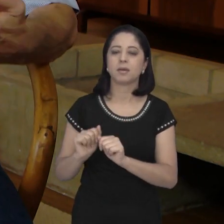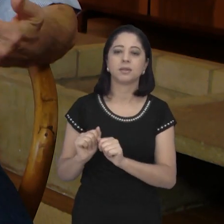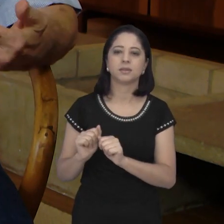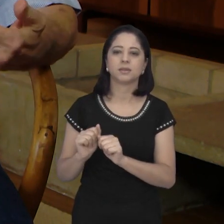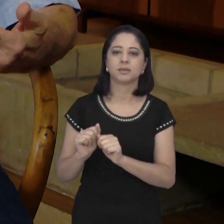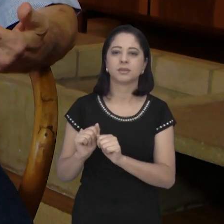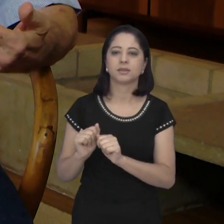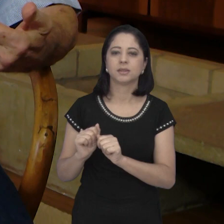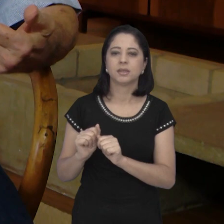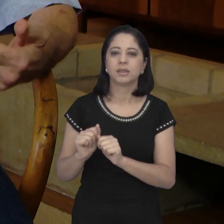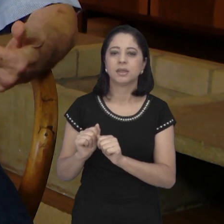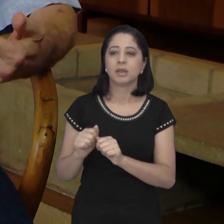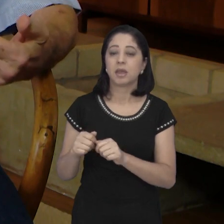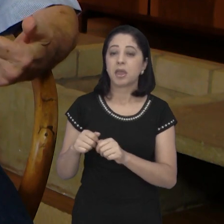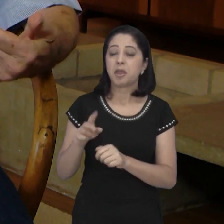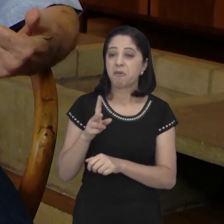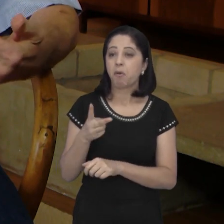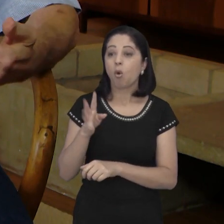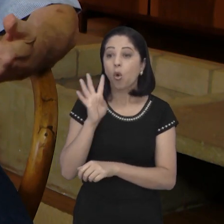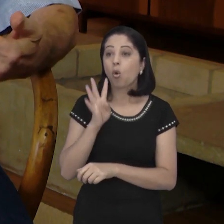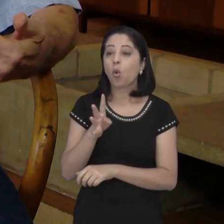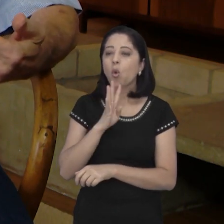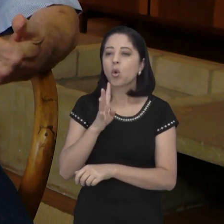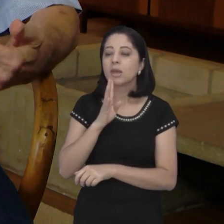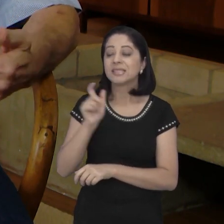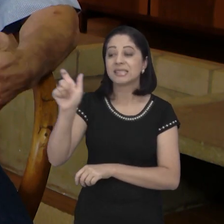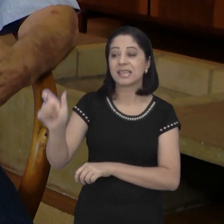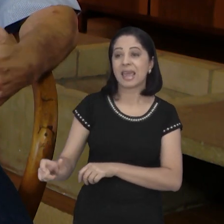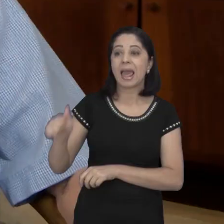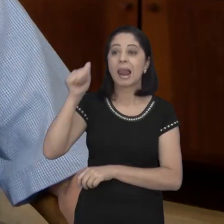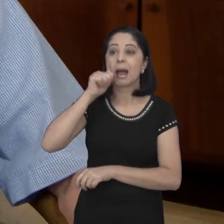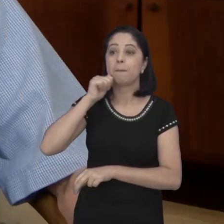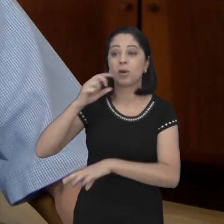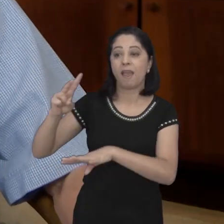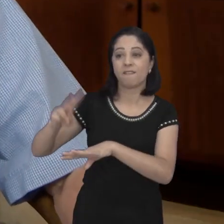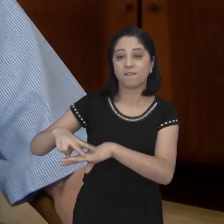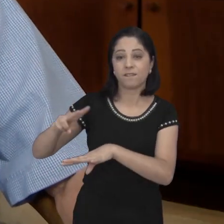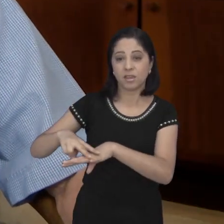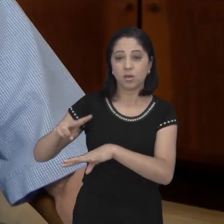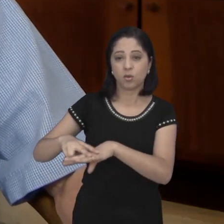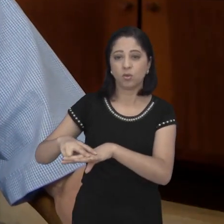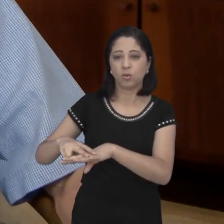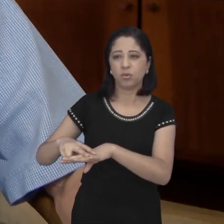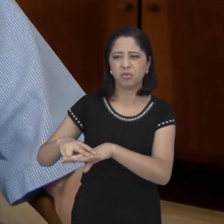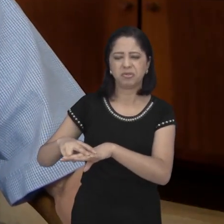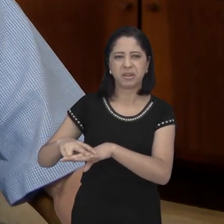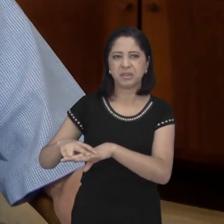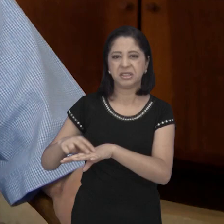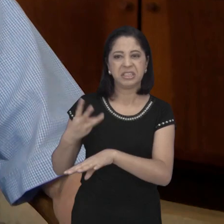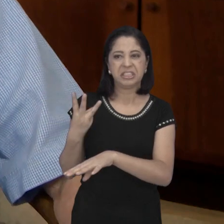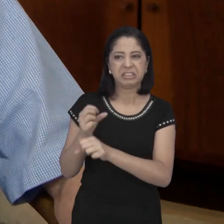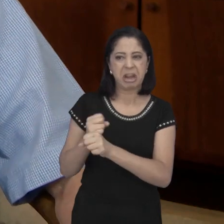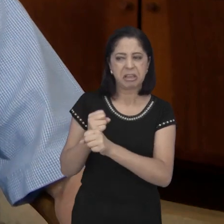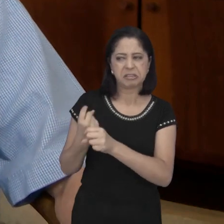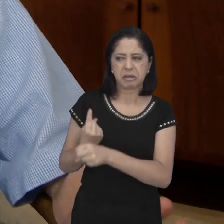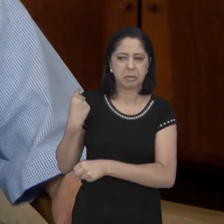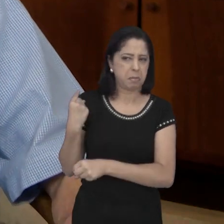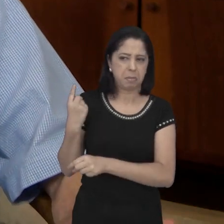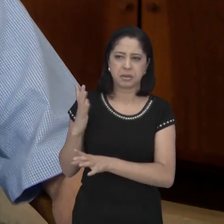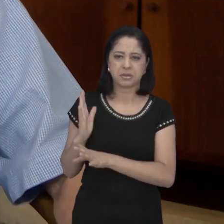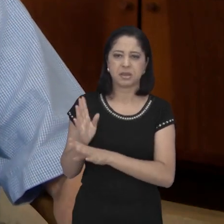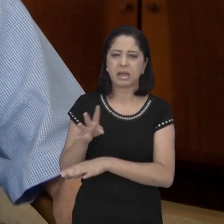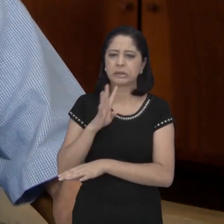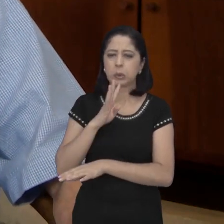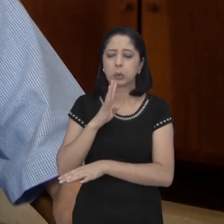como a minha mudança para cá foi meio apressada, eu não tive nem tempo de mudar muita coisa. Eu